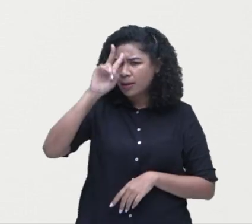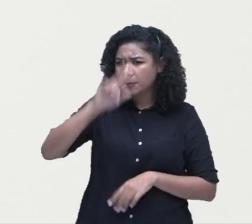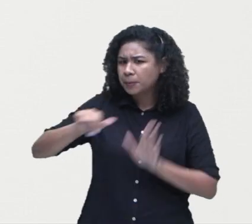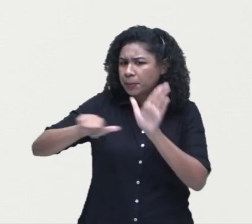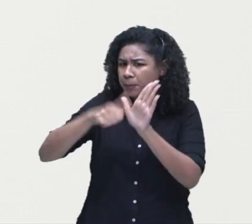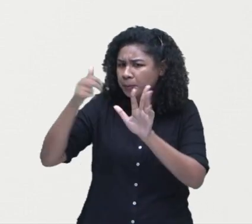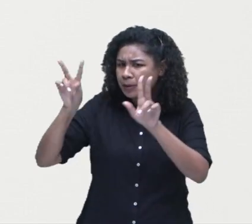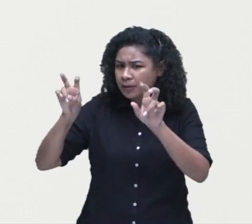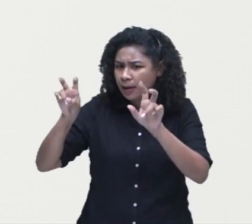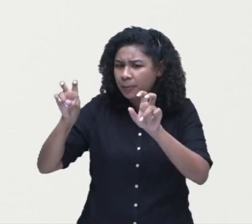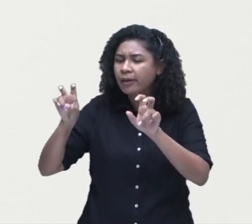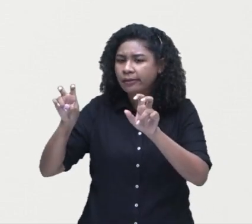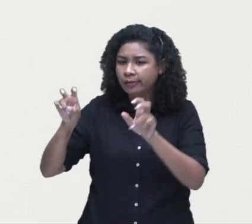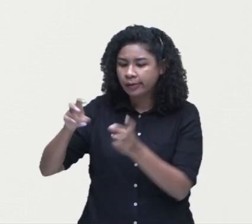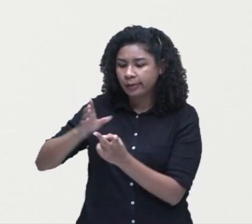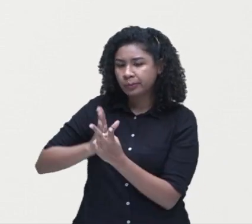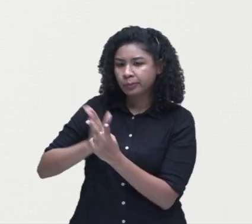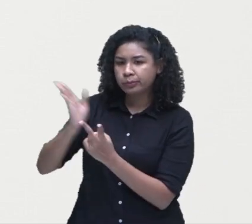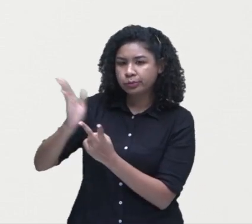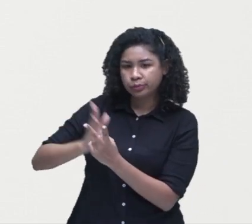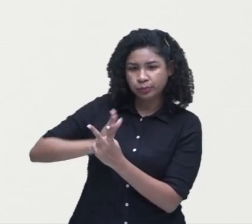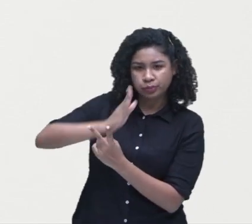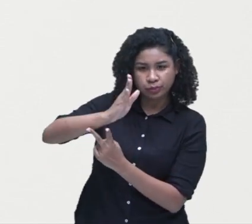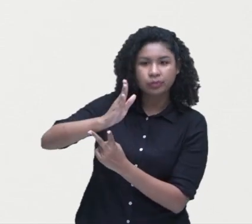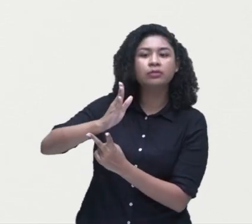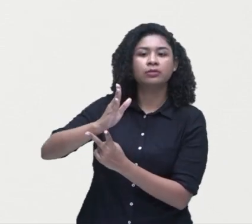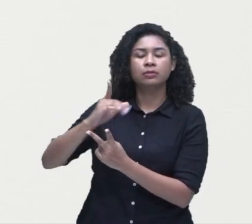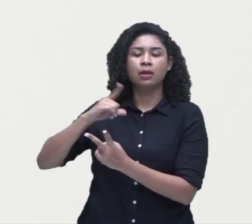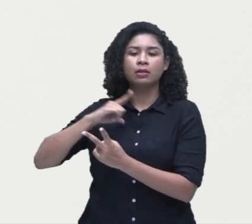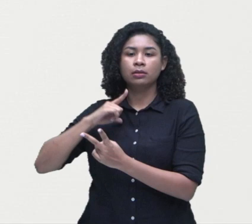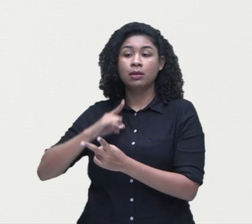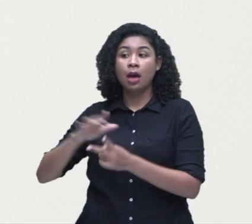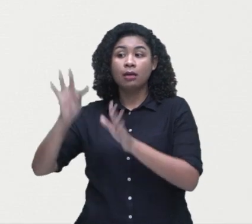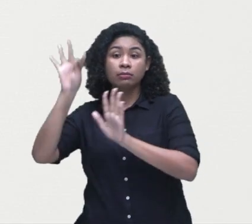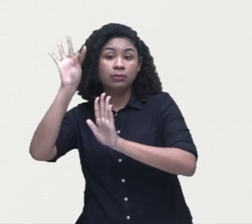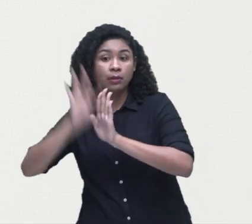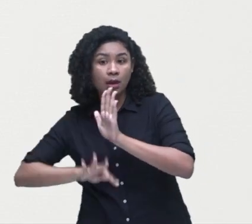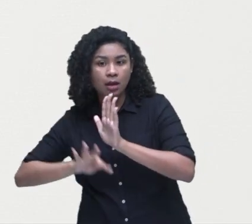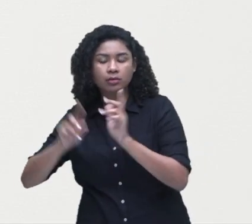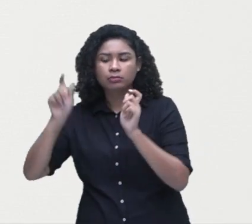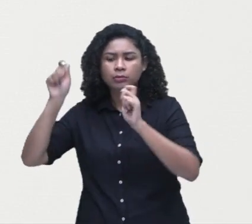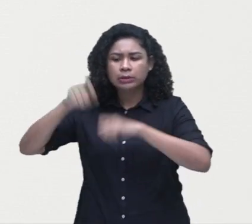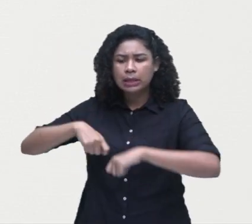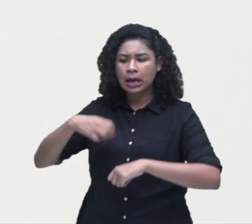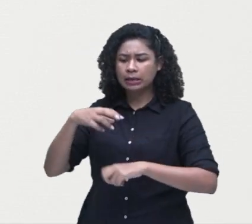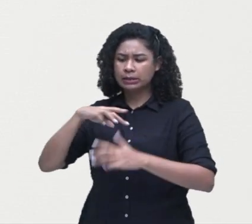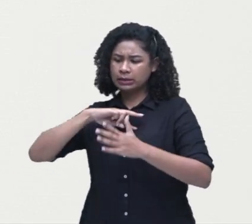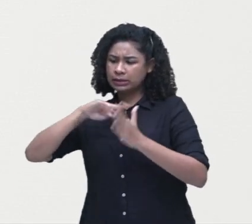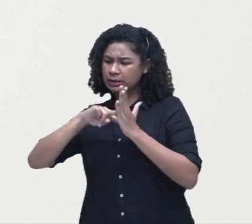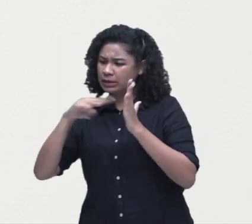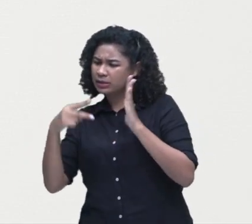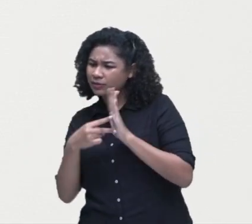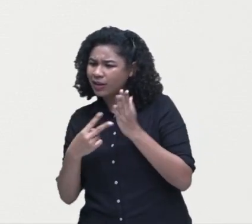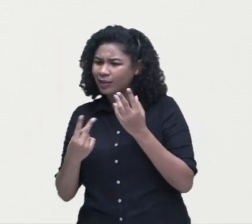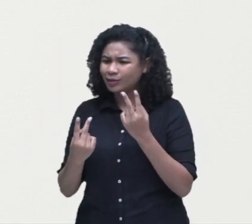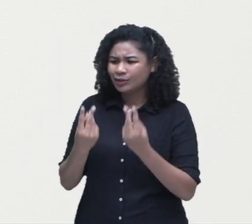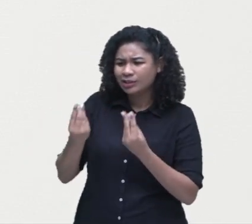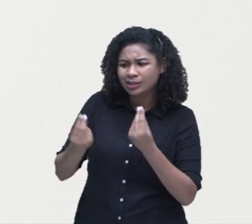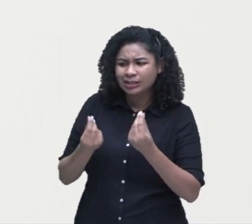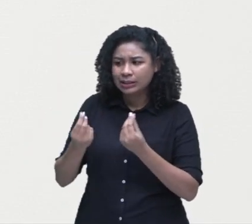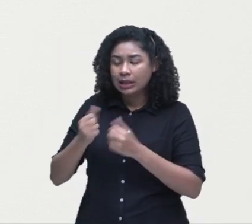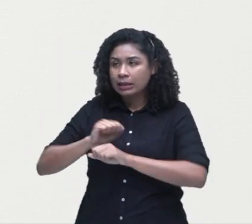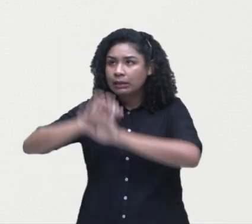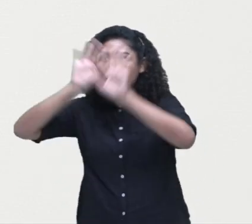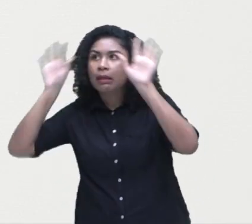ambiguidade você mesmo vai ter, a frase ou o texto vai ter duplo sentido, não vai deixar bem